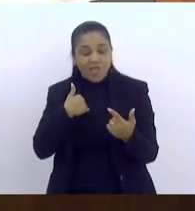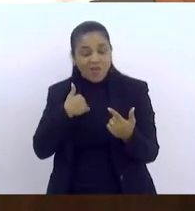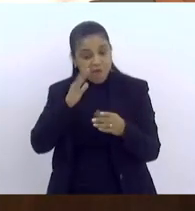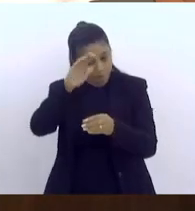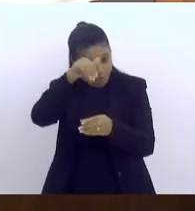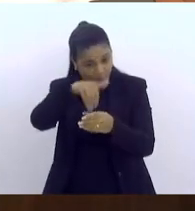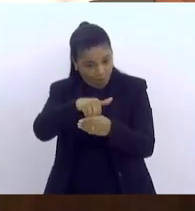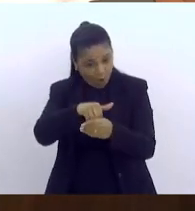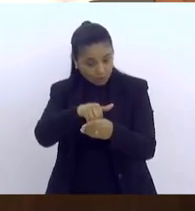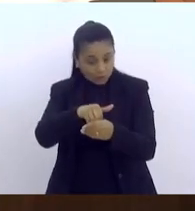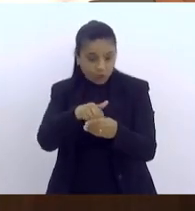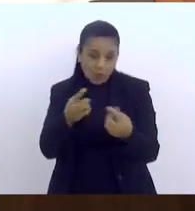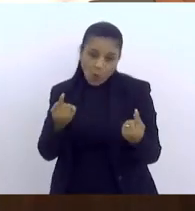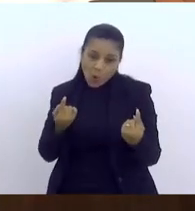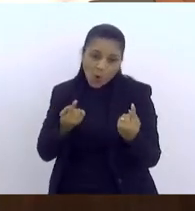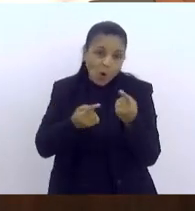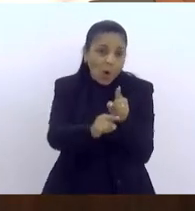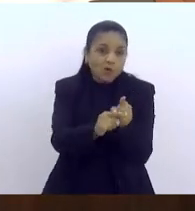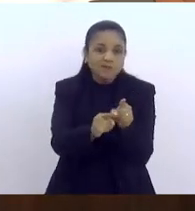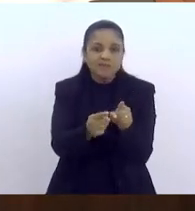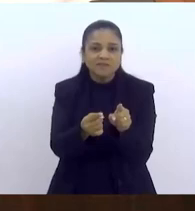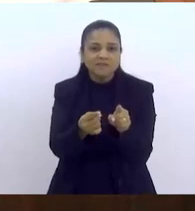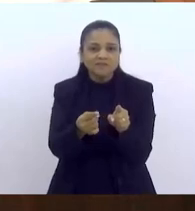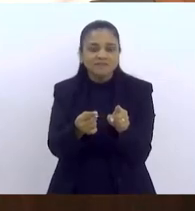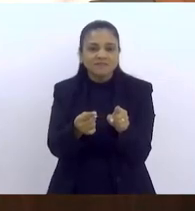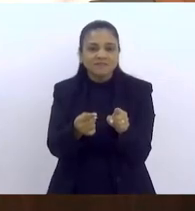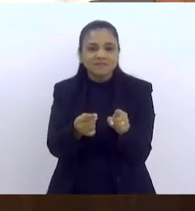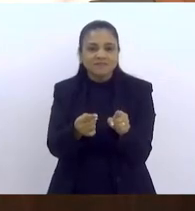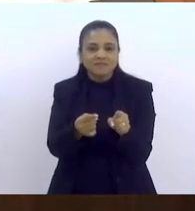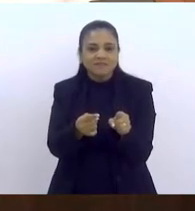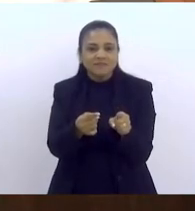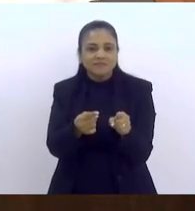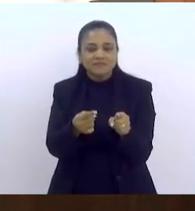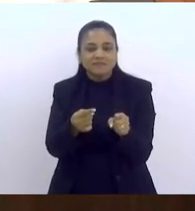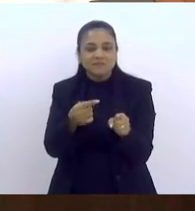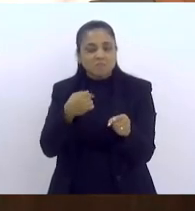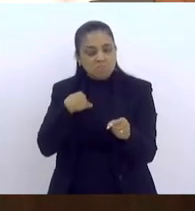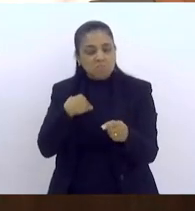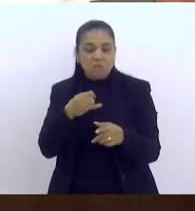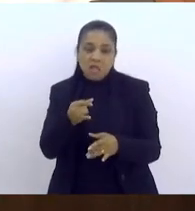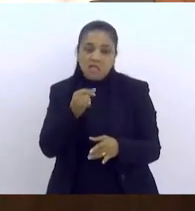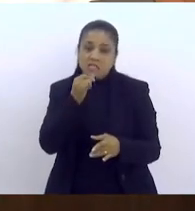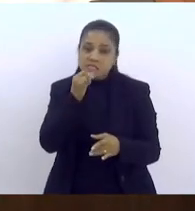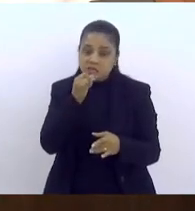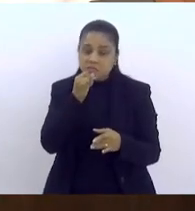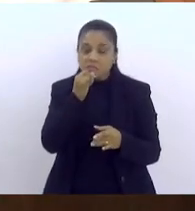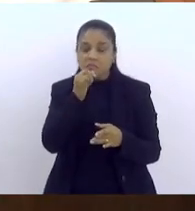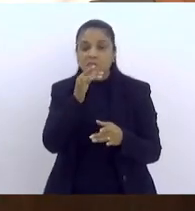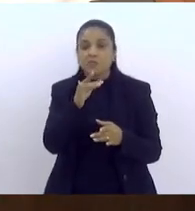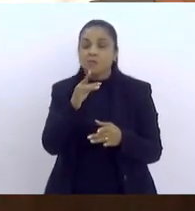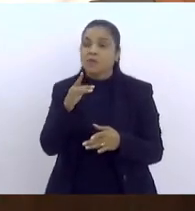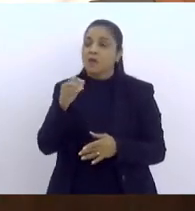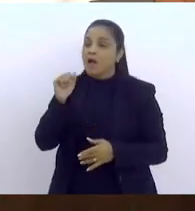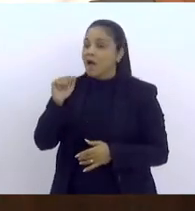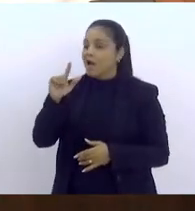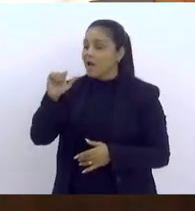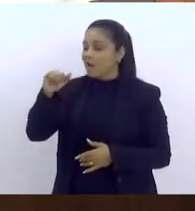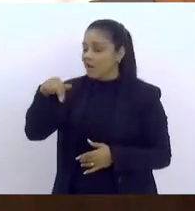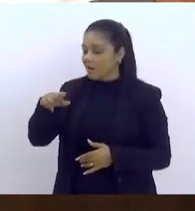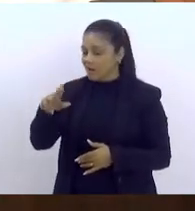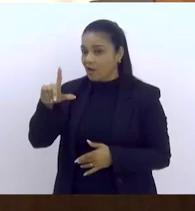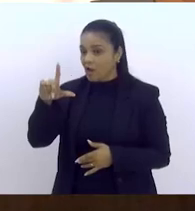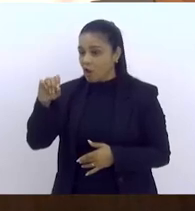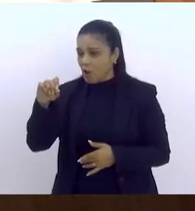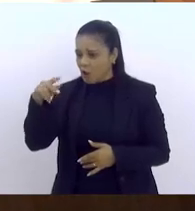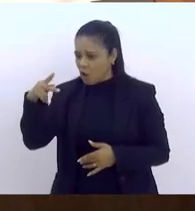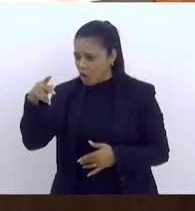só pelas posições que exemplarmente, fica aqui meu parabéns e meu reconhecimento, deputado Alan Lopes, Vossa Excelência